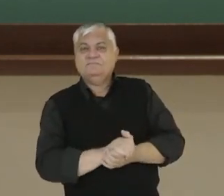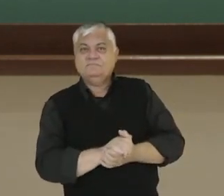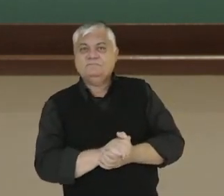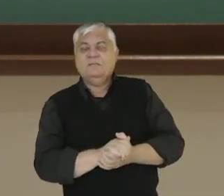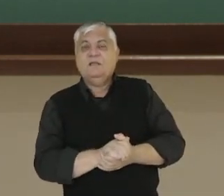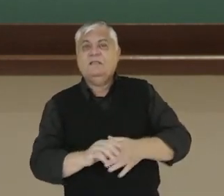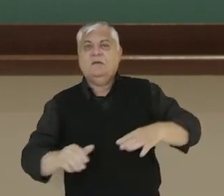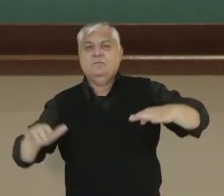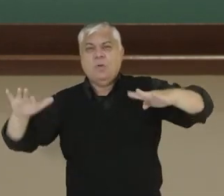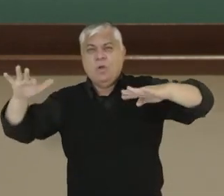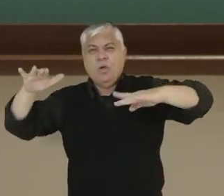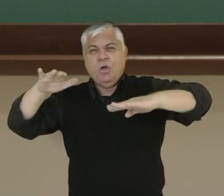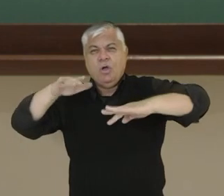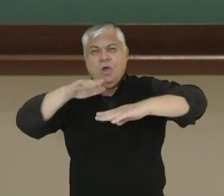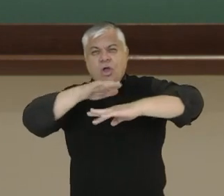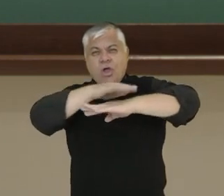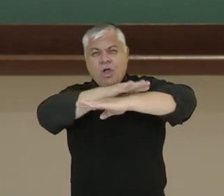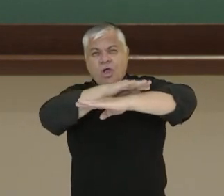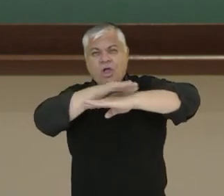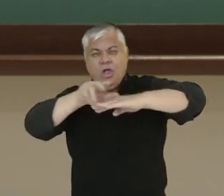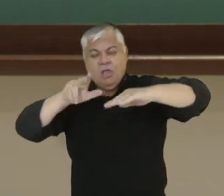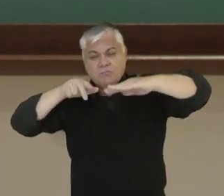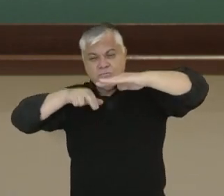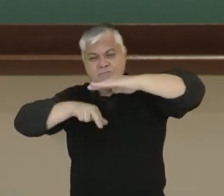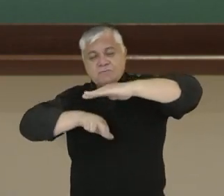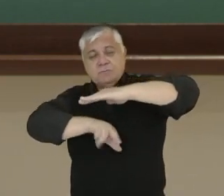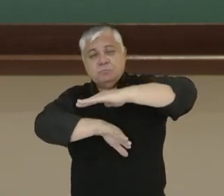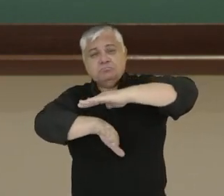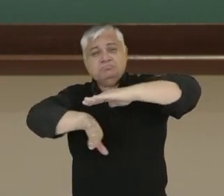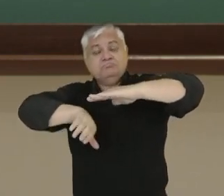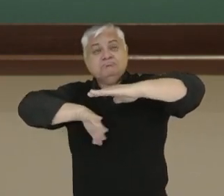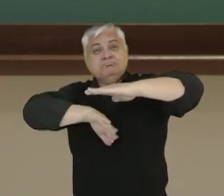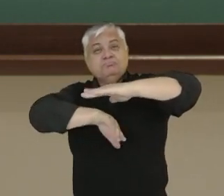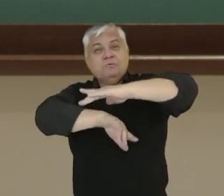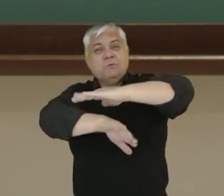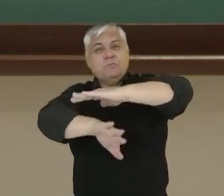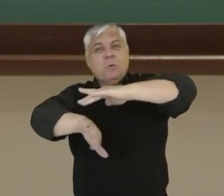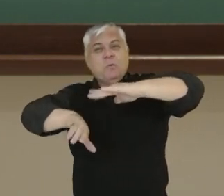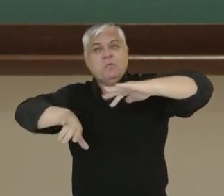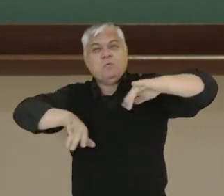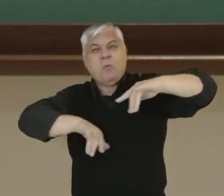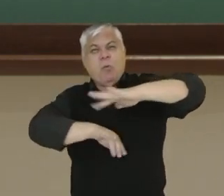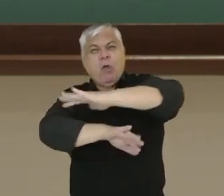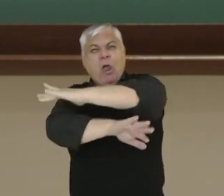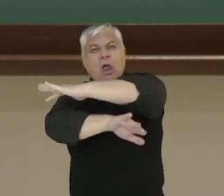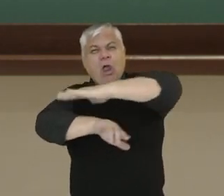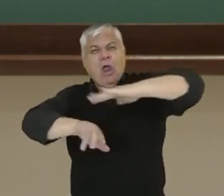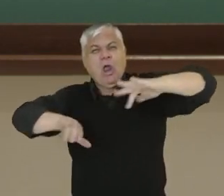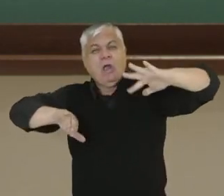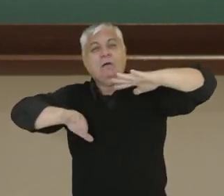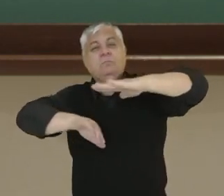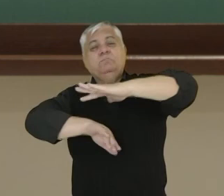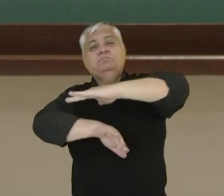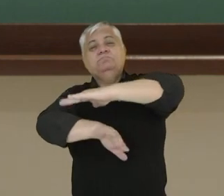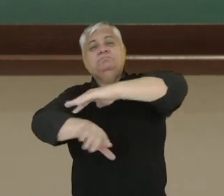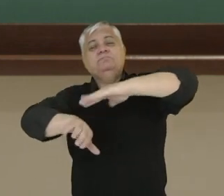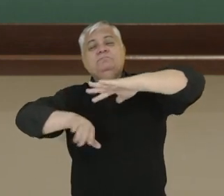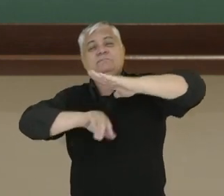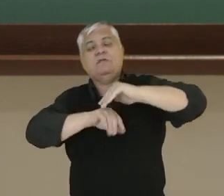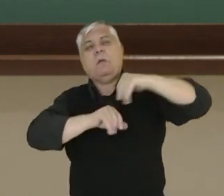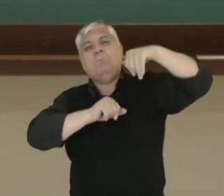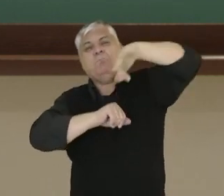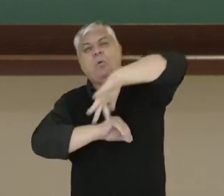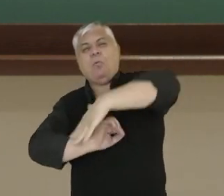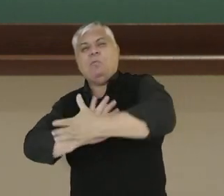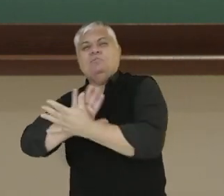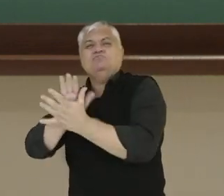onda que vem por cima, ela vem trazendo aquele, né, ela acaba usando a água e a água se eleva e ela acaba caindo,